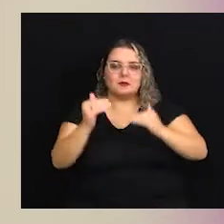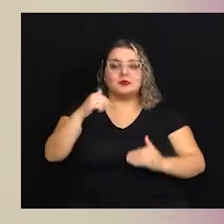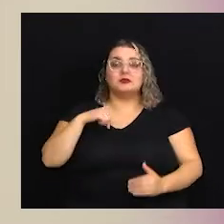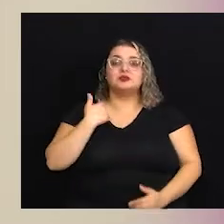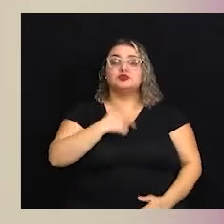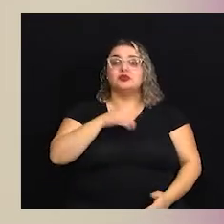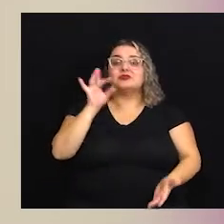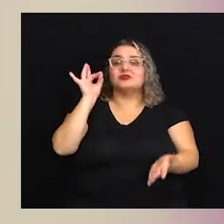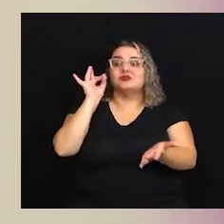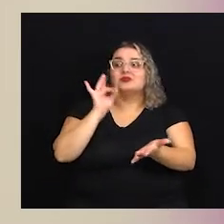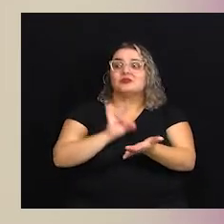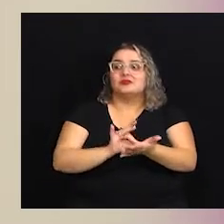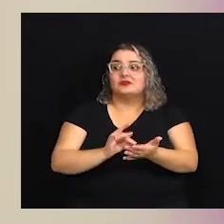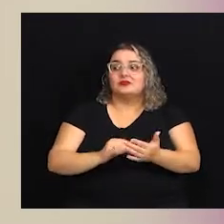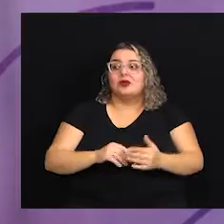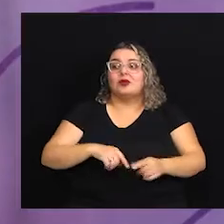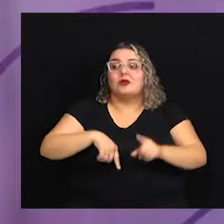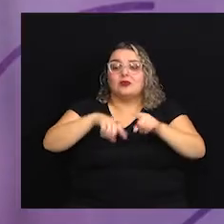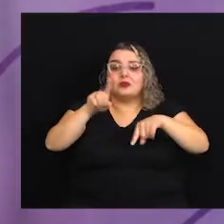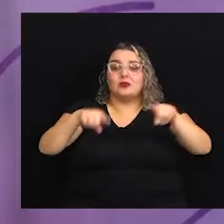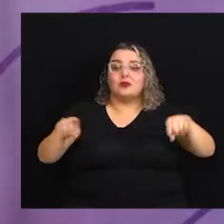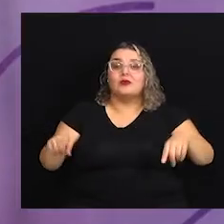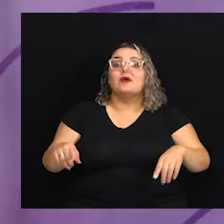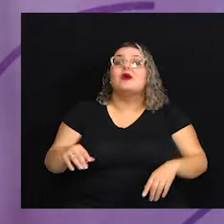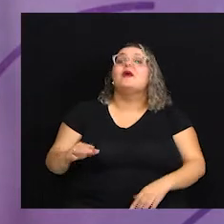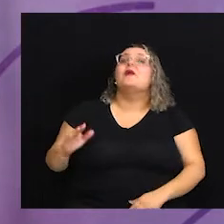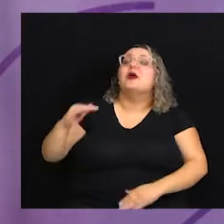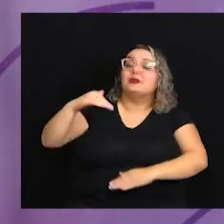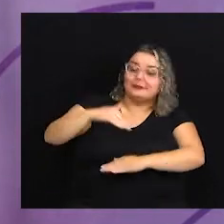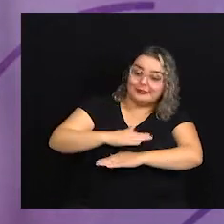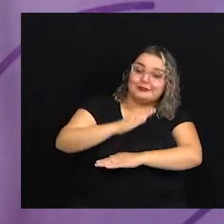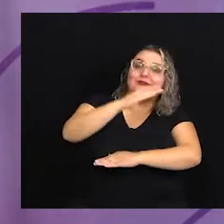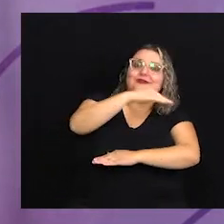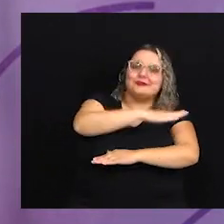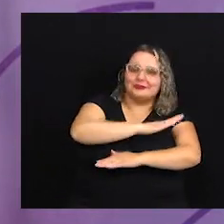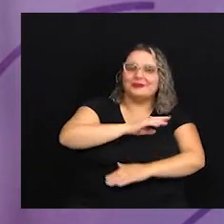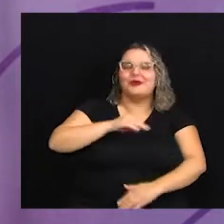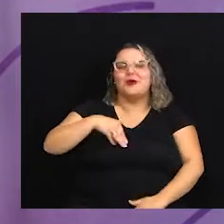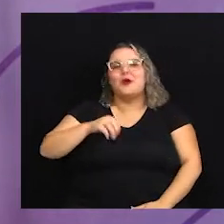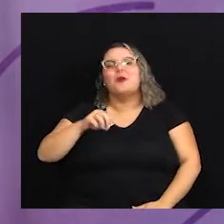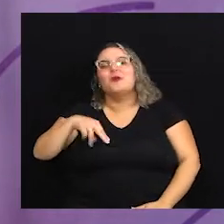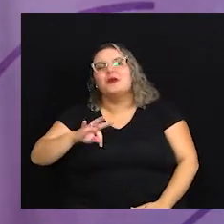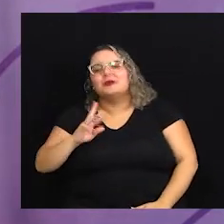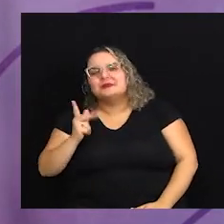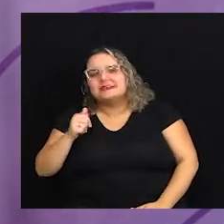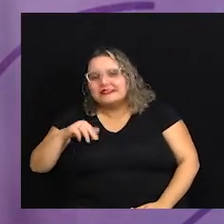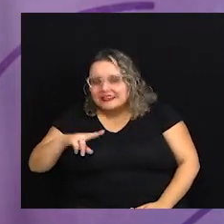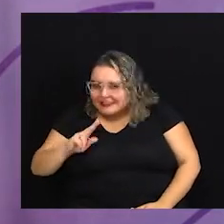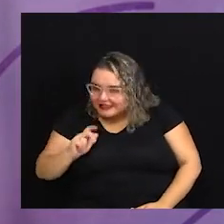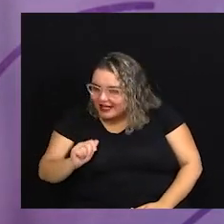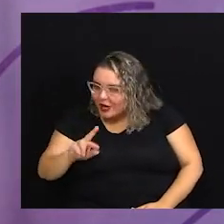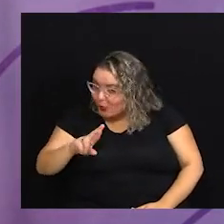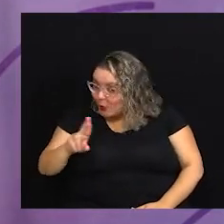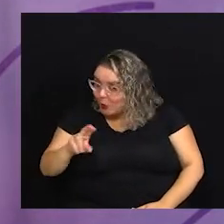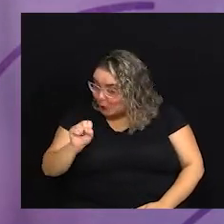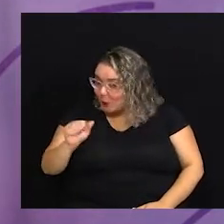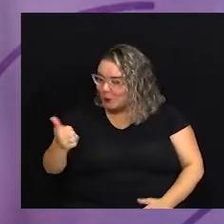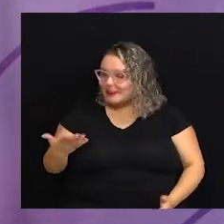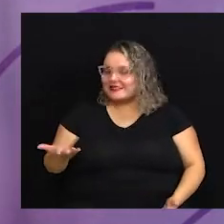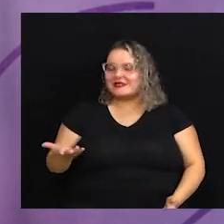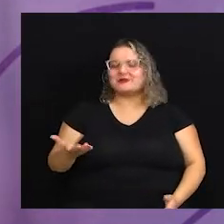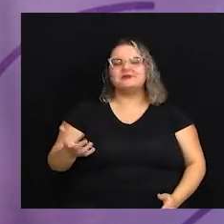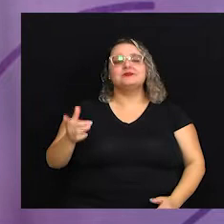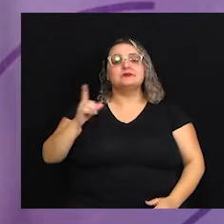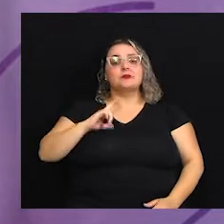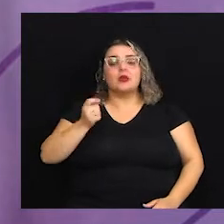uma verdadeira, ó, Montanha-russa aí. E como é que faz? Tem os